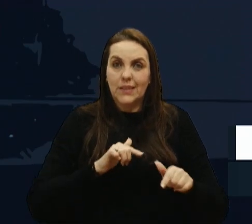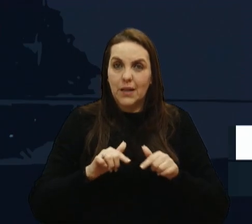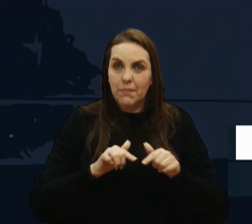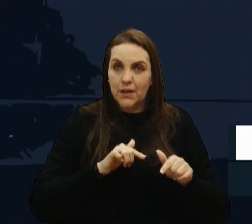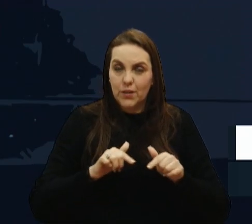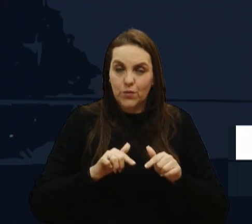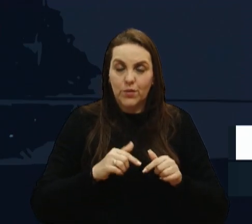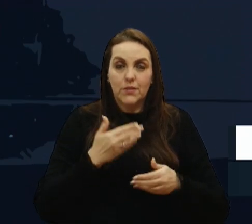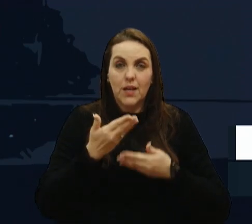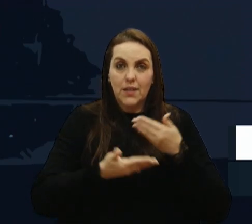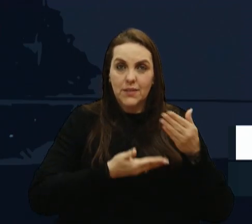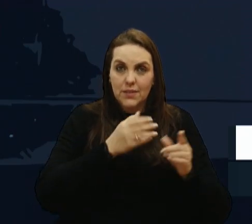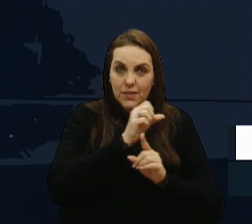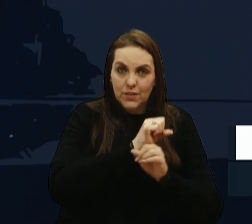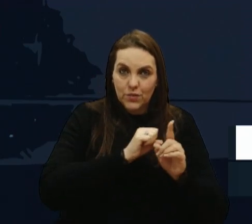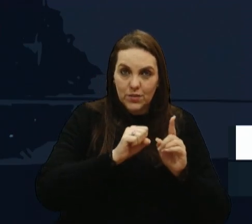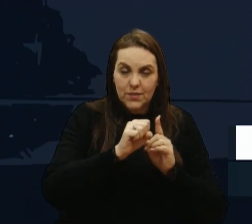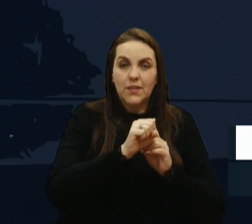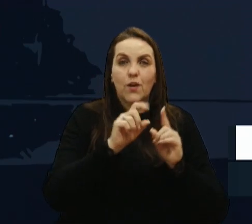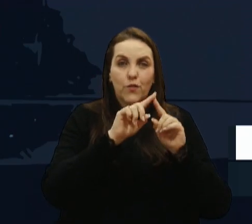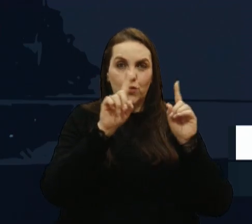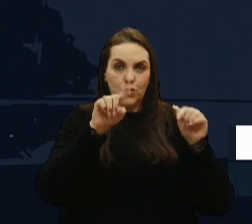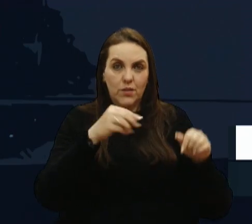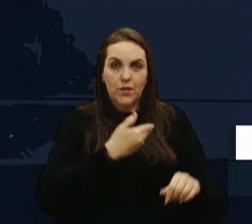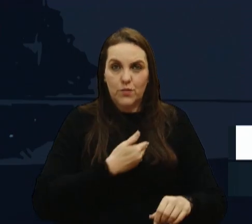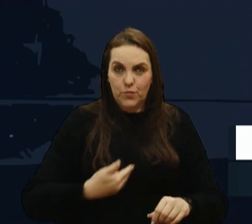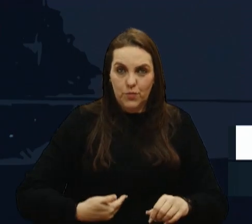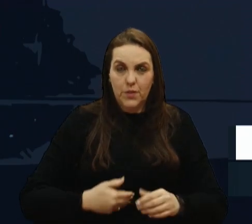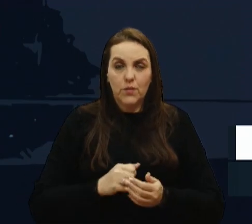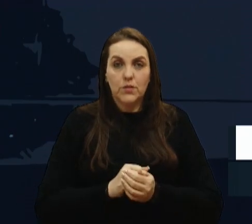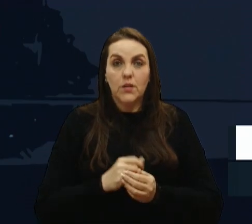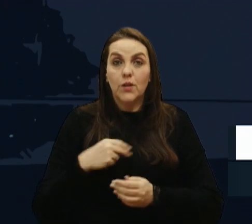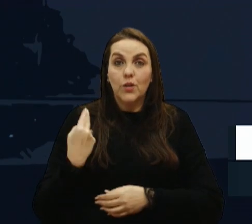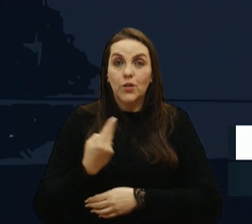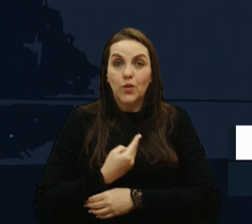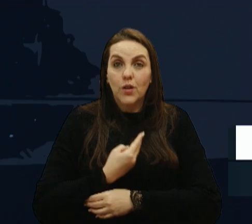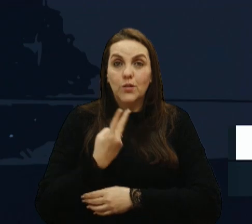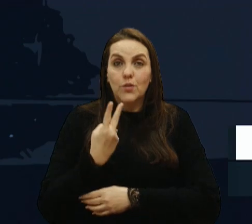trabalhadores da assistência social, os servidores, e olha bem, nós somos em